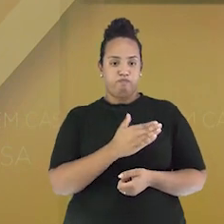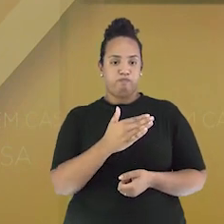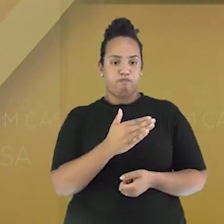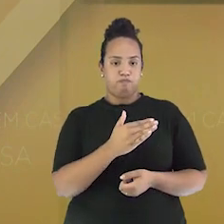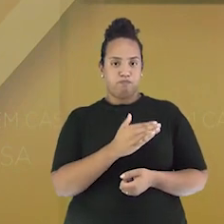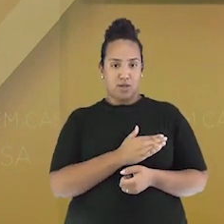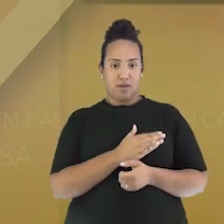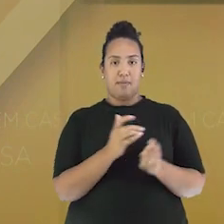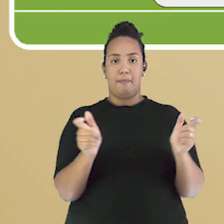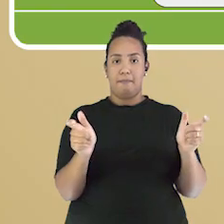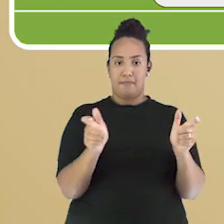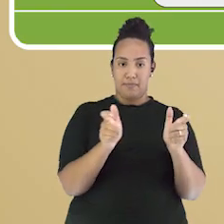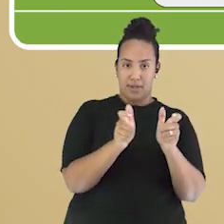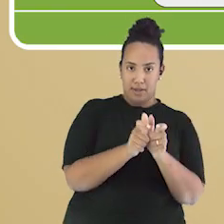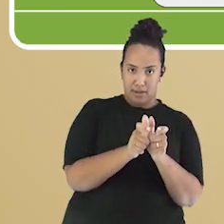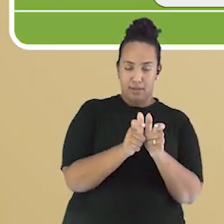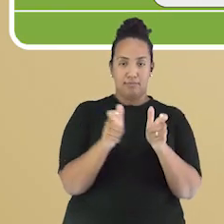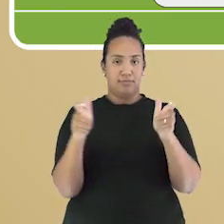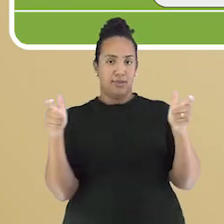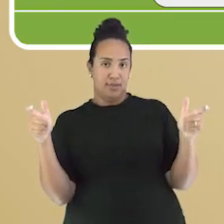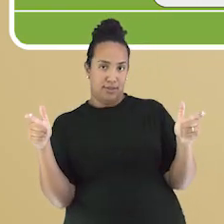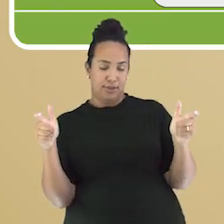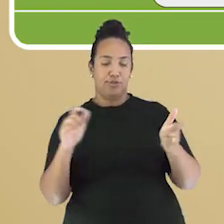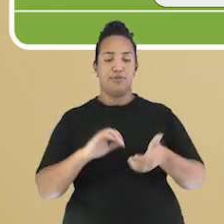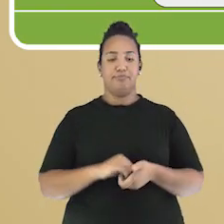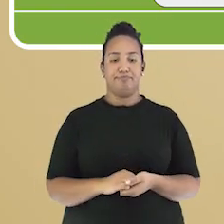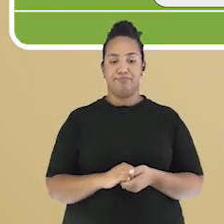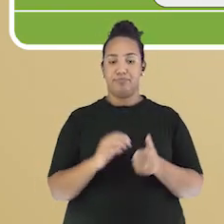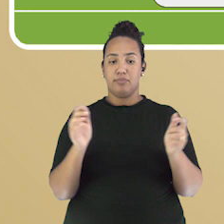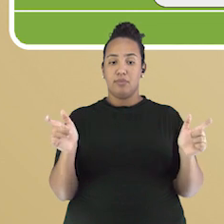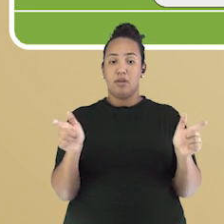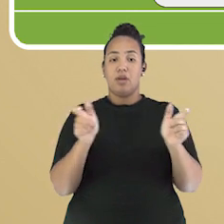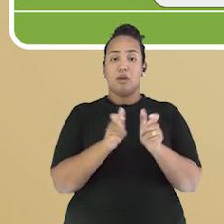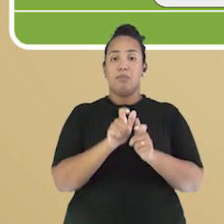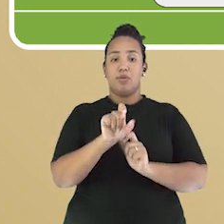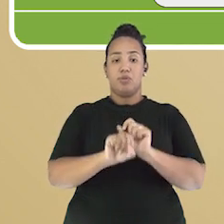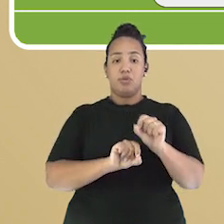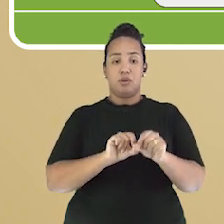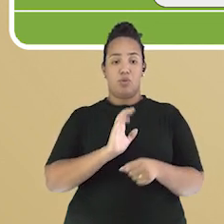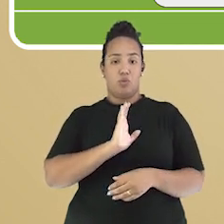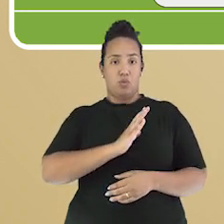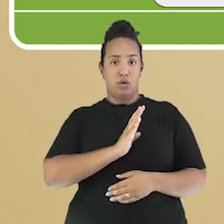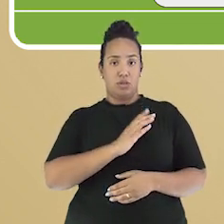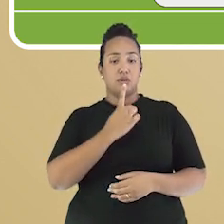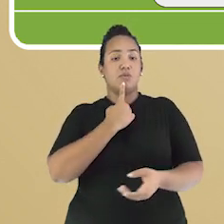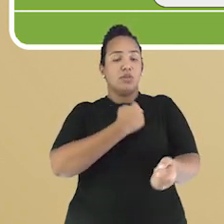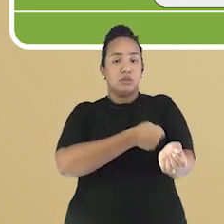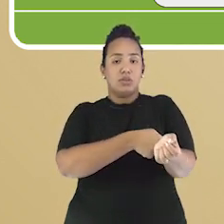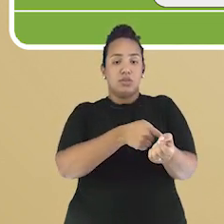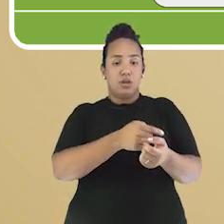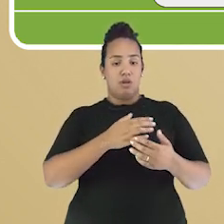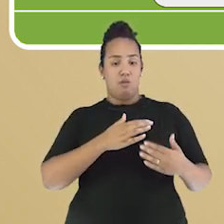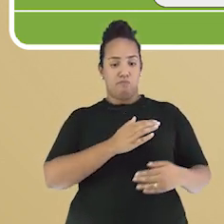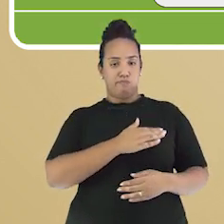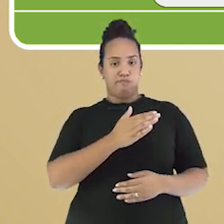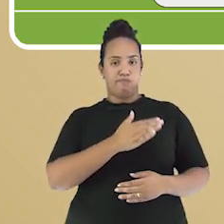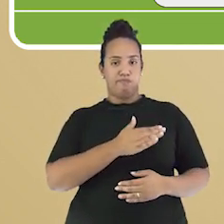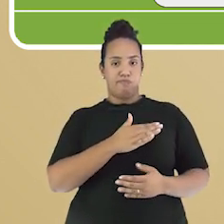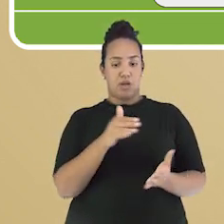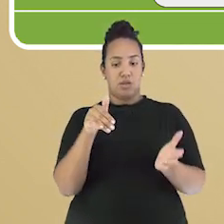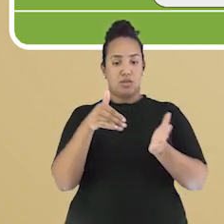grande circulação. Na pequena circulação, o coração bombeia para os pulmões para recebê-lo de